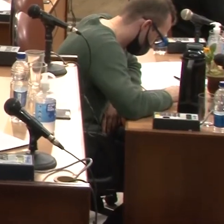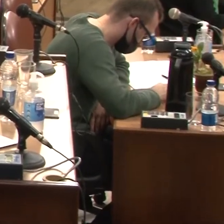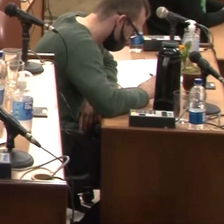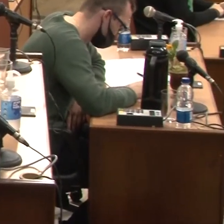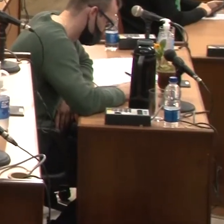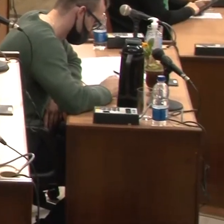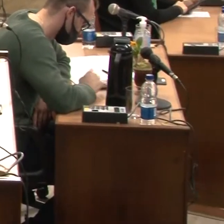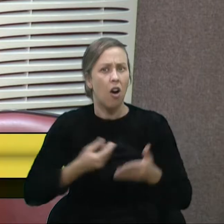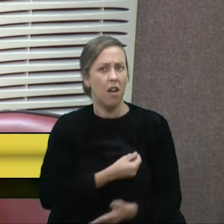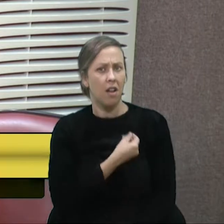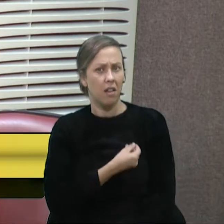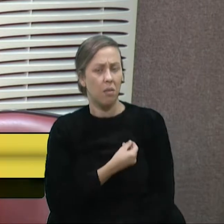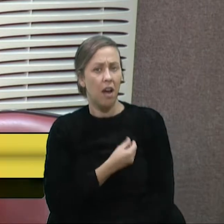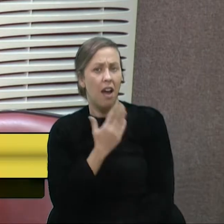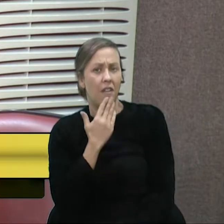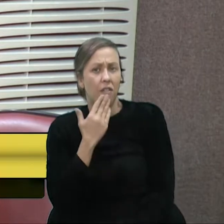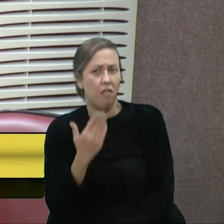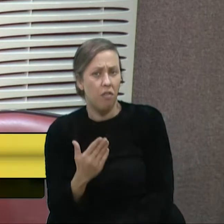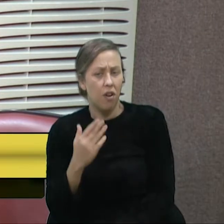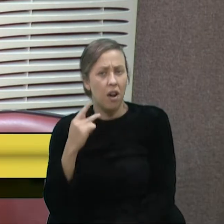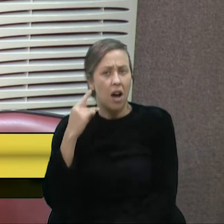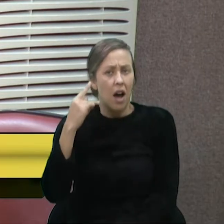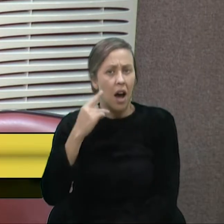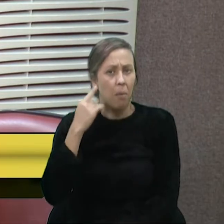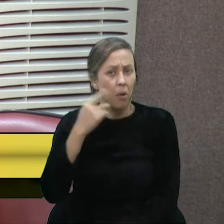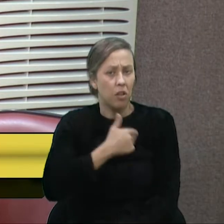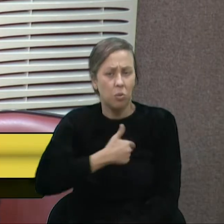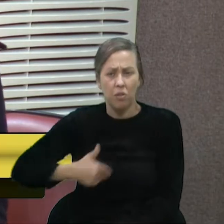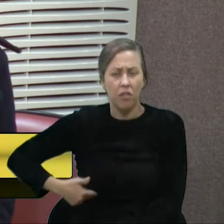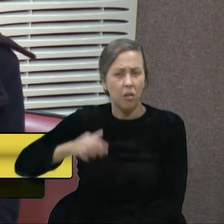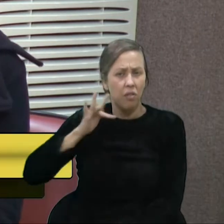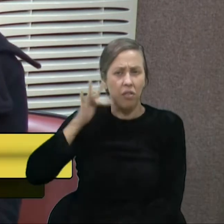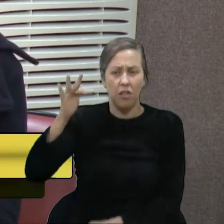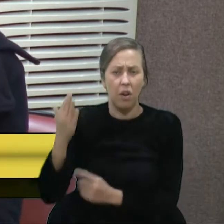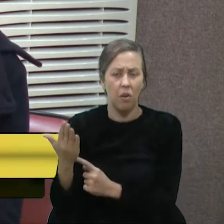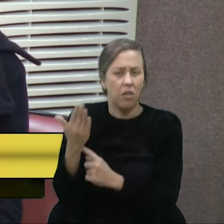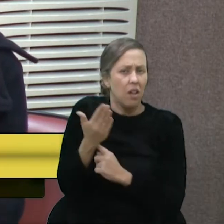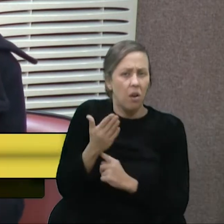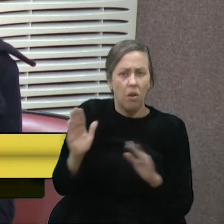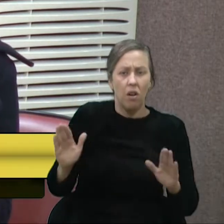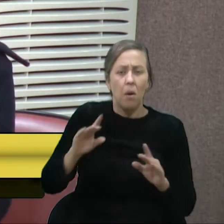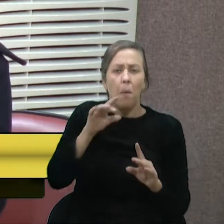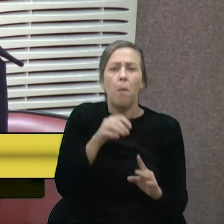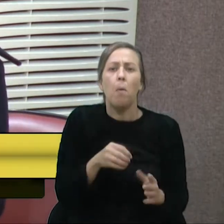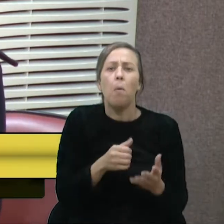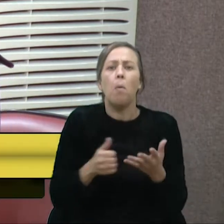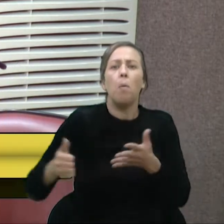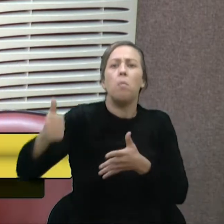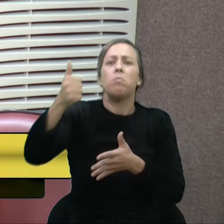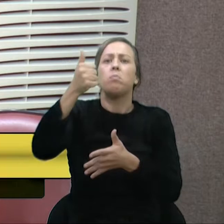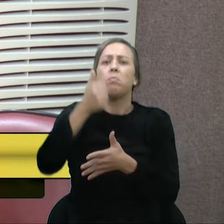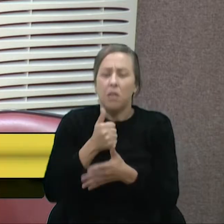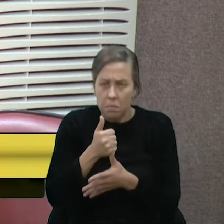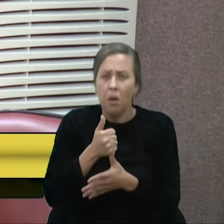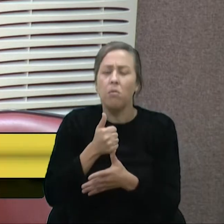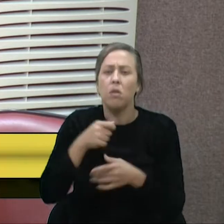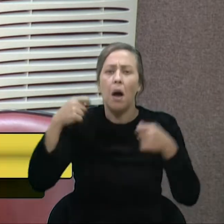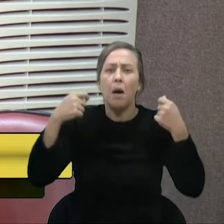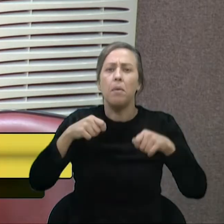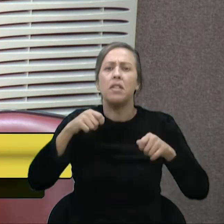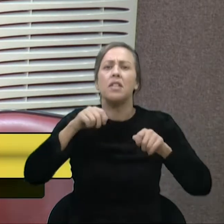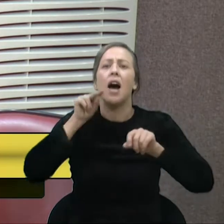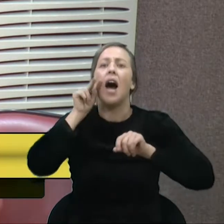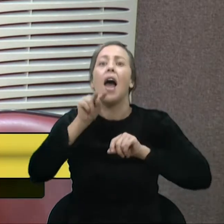vereadores. Favorável ou não às políticas do governo federal, eu acredito que o principal que esta casa deve